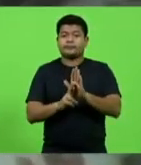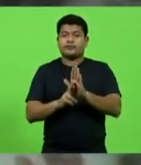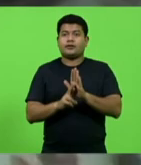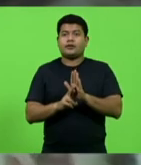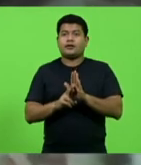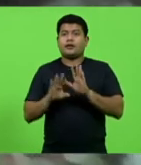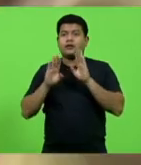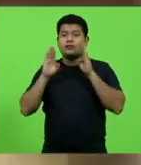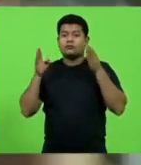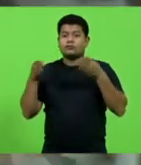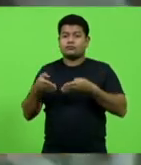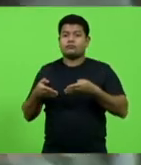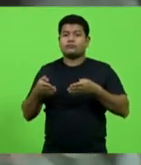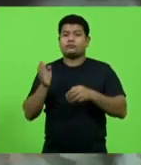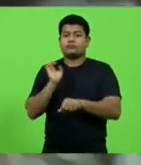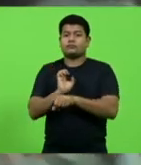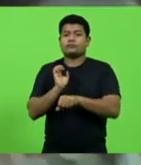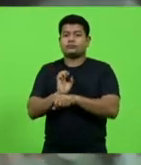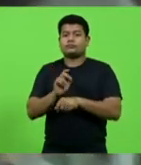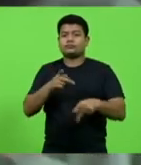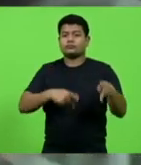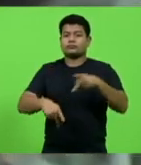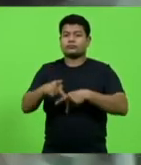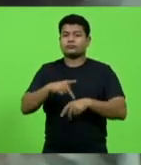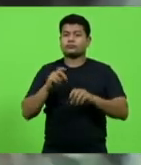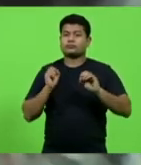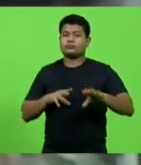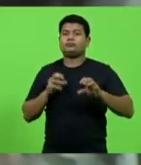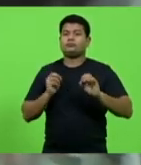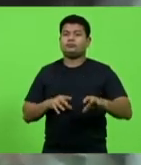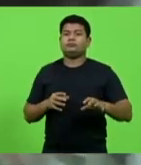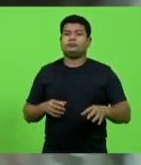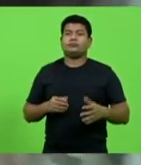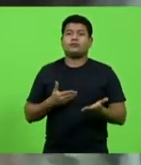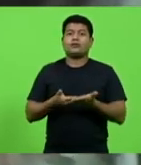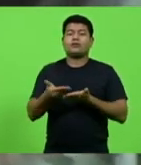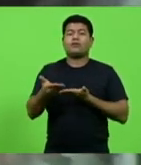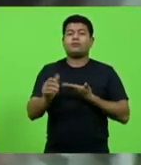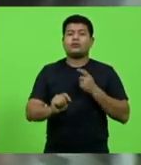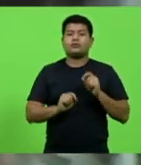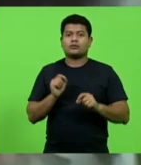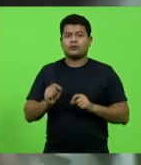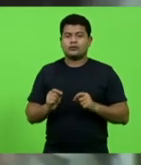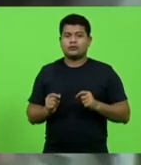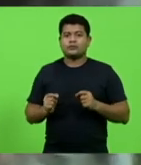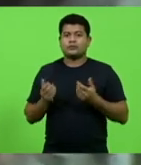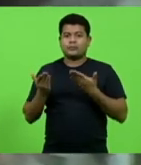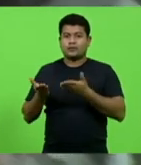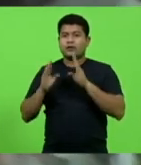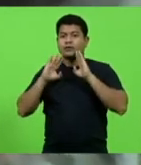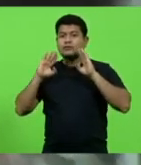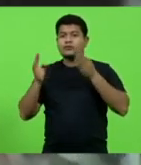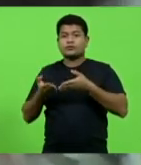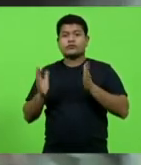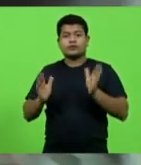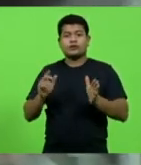de Educação e inicio dizendo que o Fórum já assinou o Manifesto Nacional